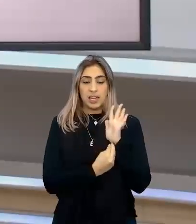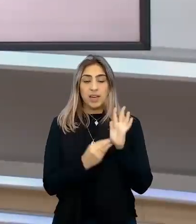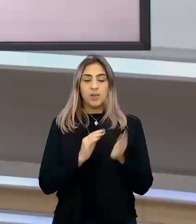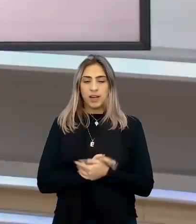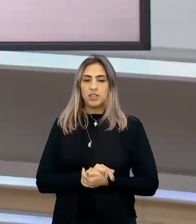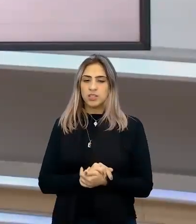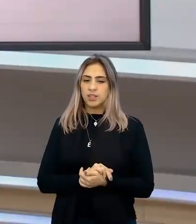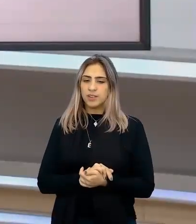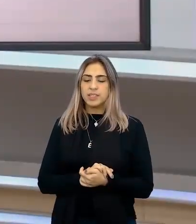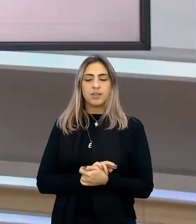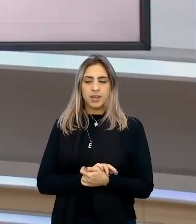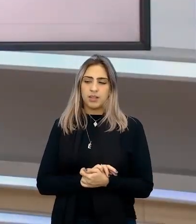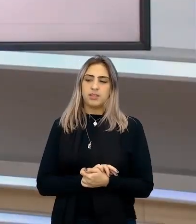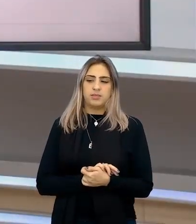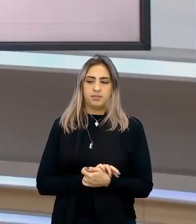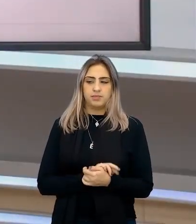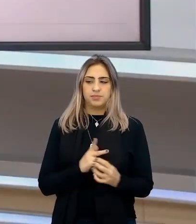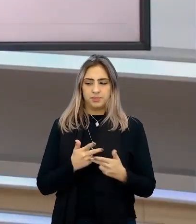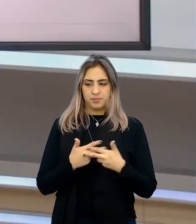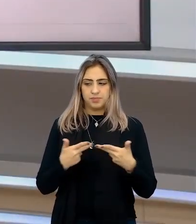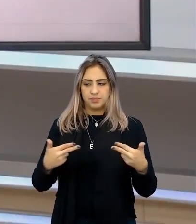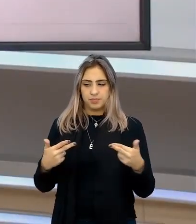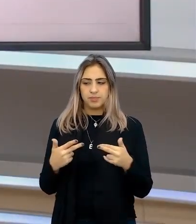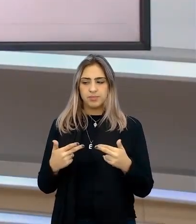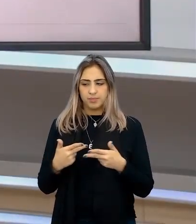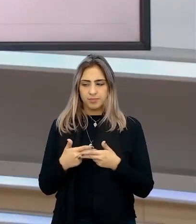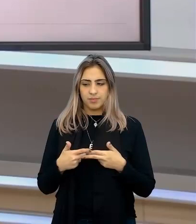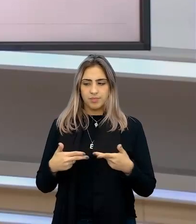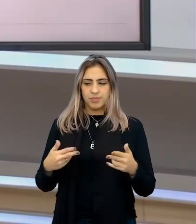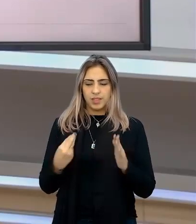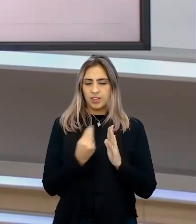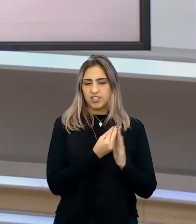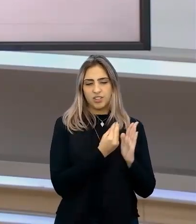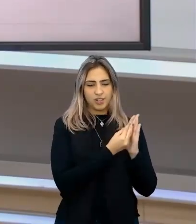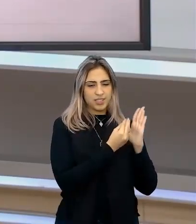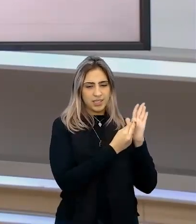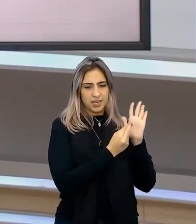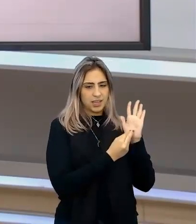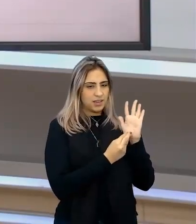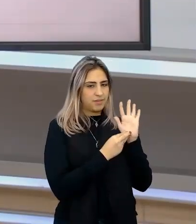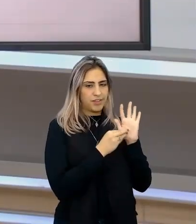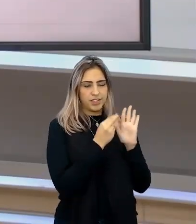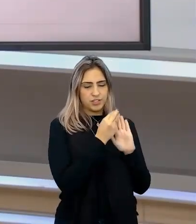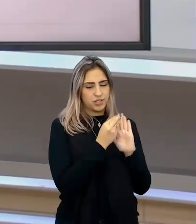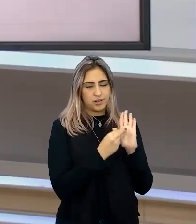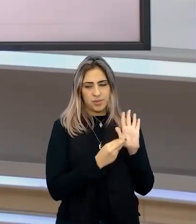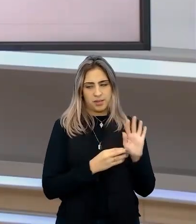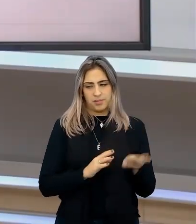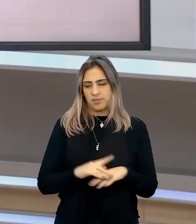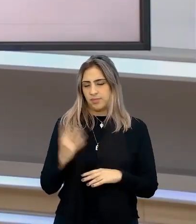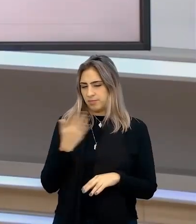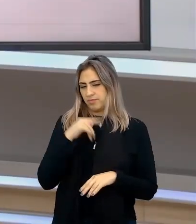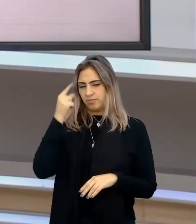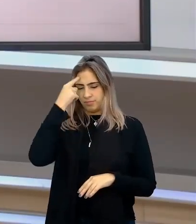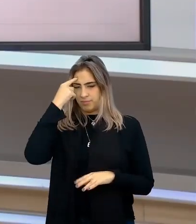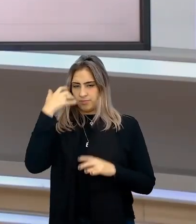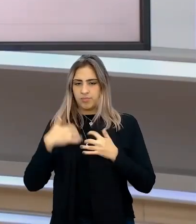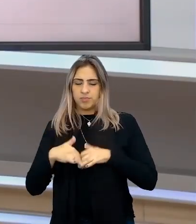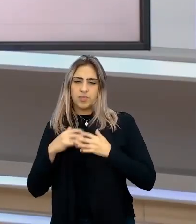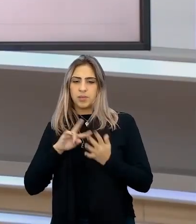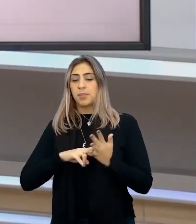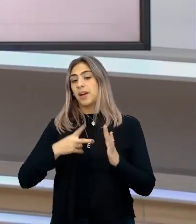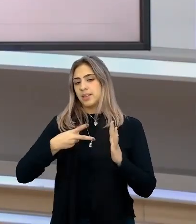Isso é ser homem? Ou isso é ser infeliz? Isso é ser violento? Vamos repensar o que